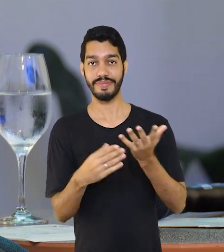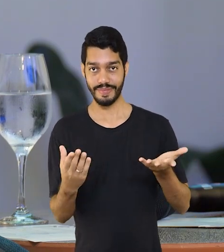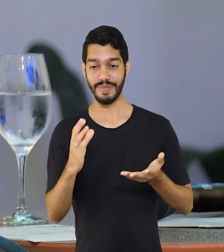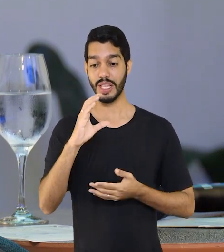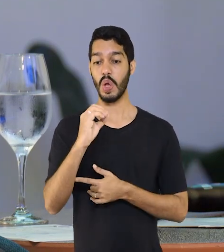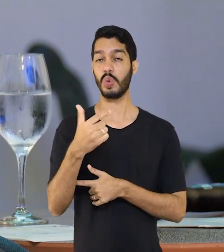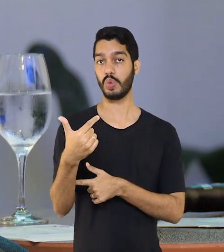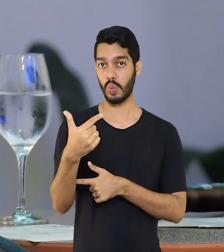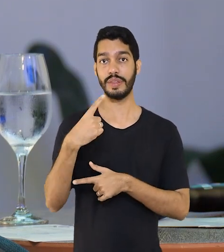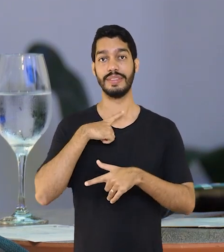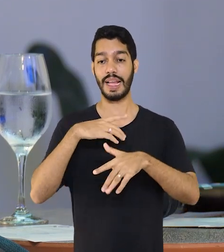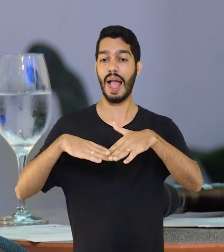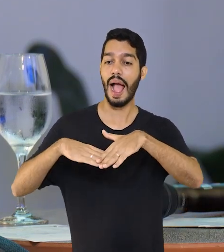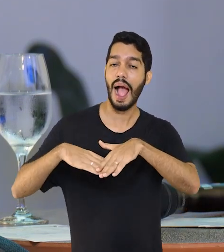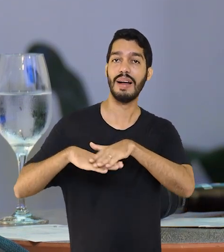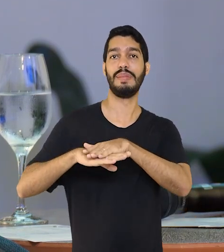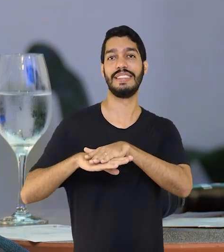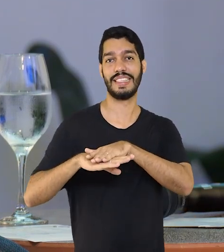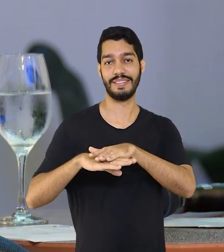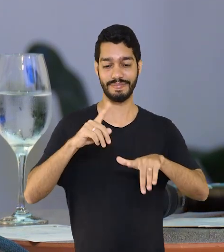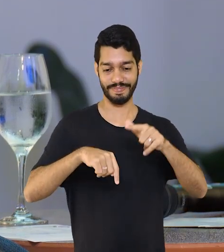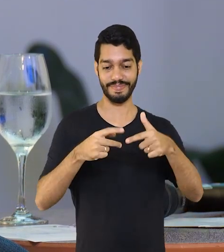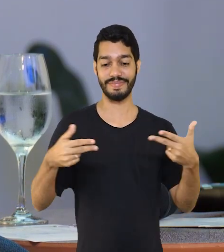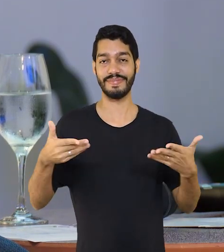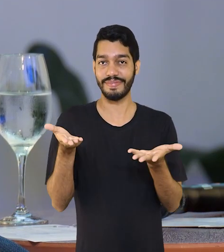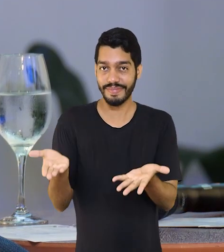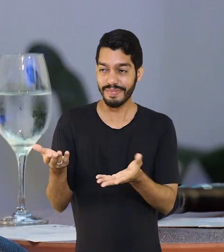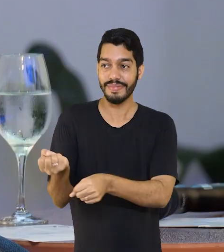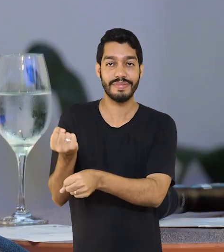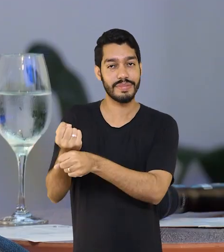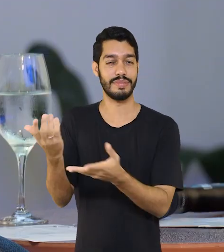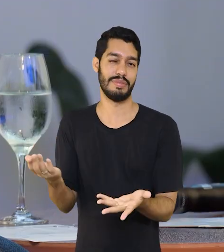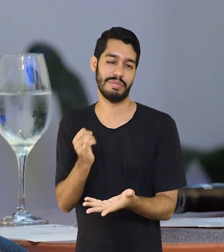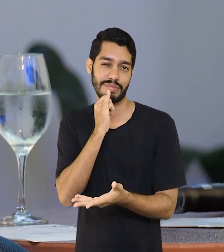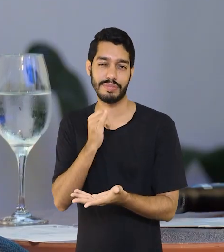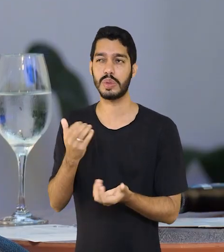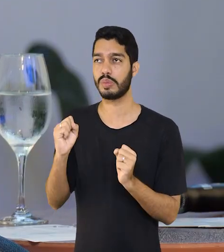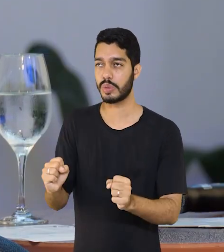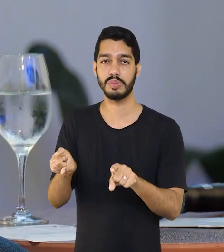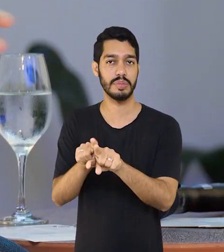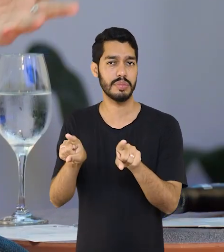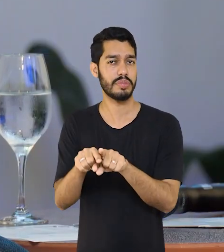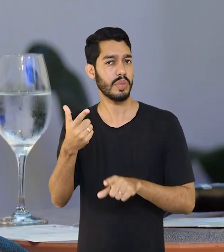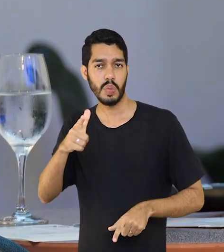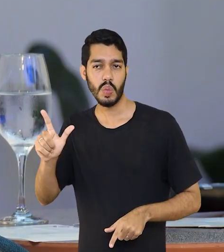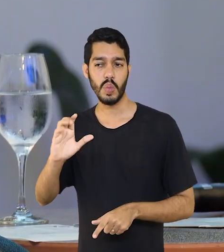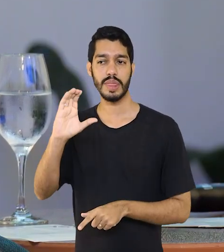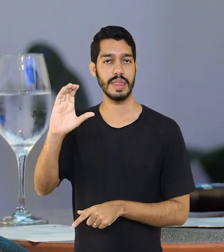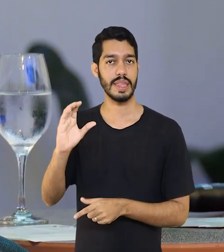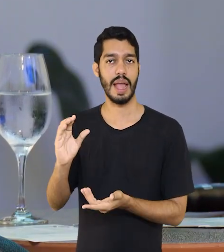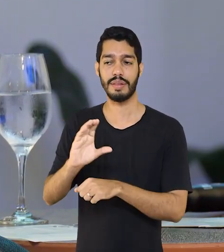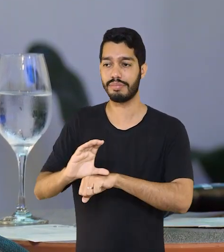fica armazenado naqueles materiais construtivos, que possa ser o cimento, pode ser um laminado, enfim, aquele